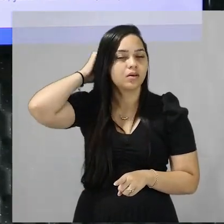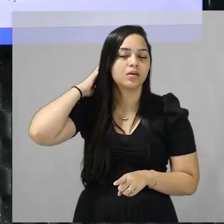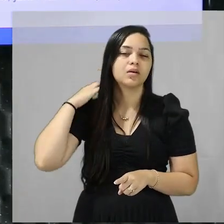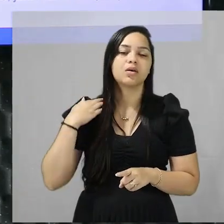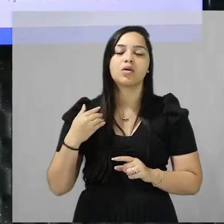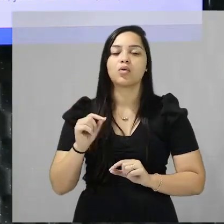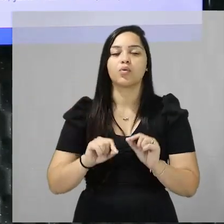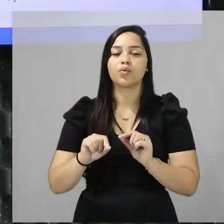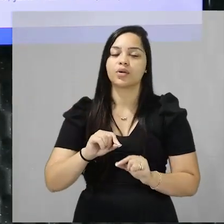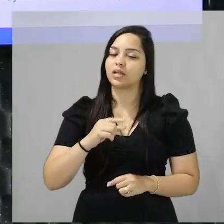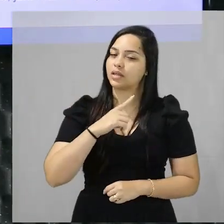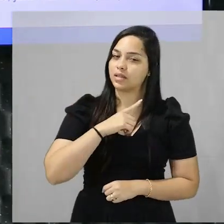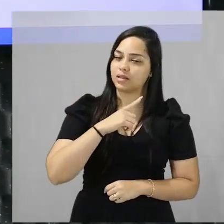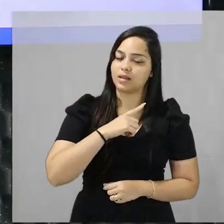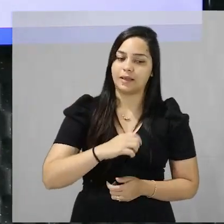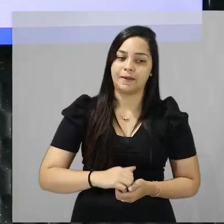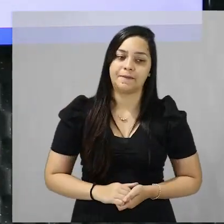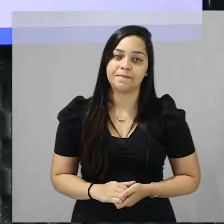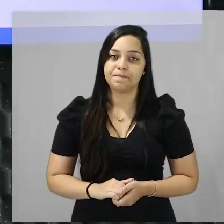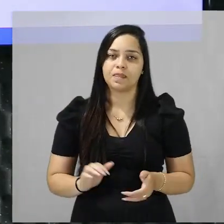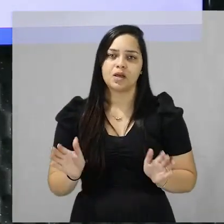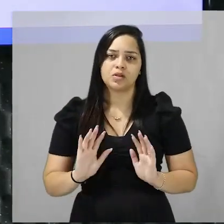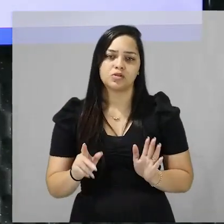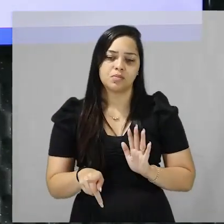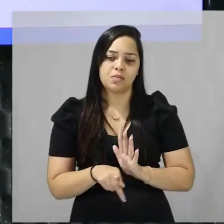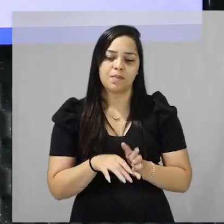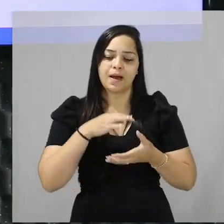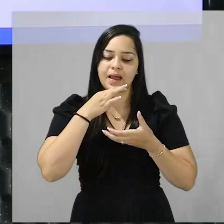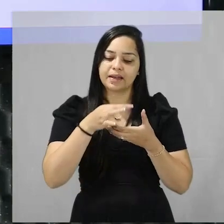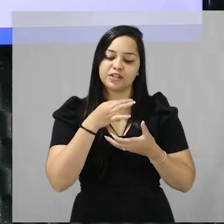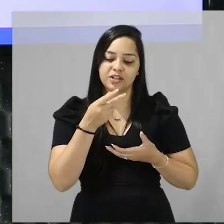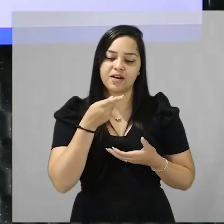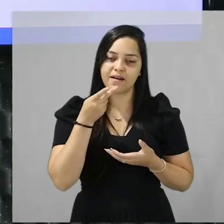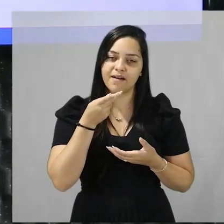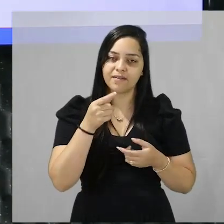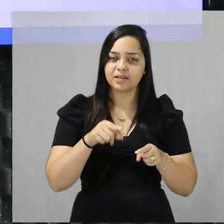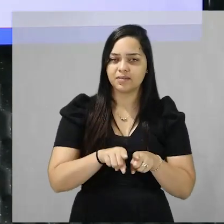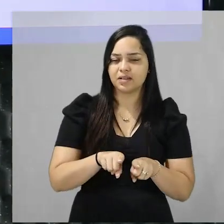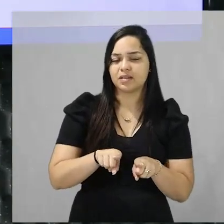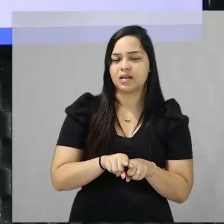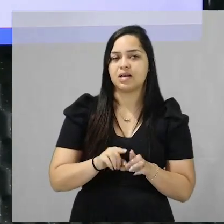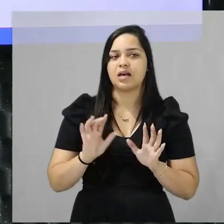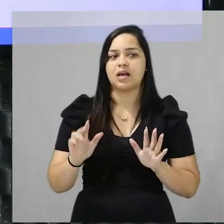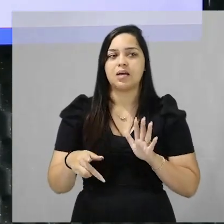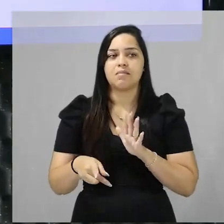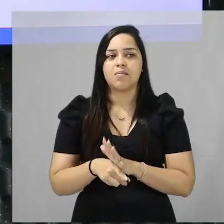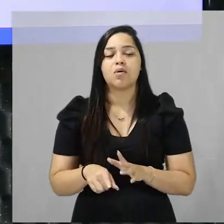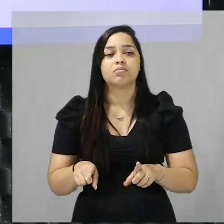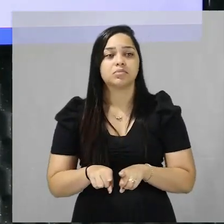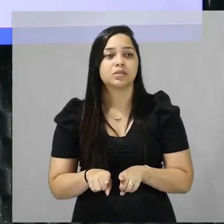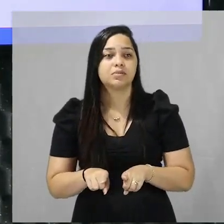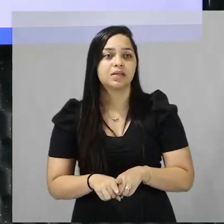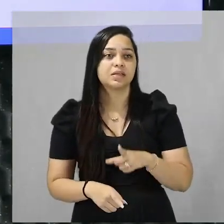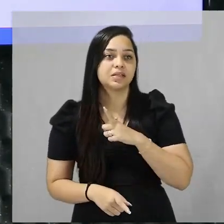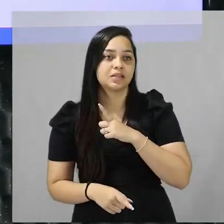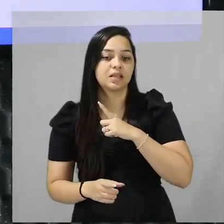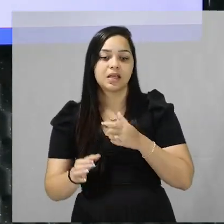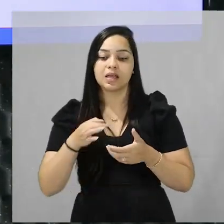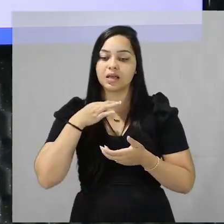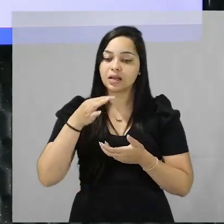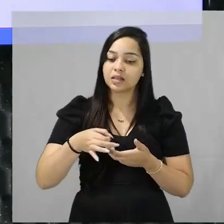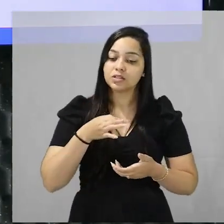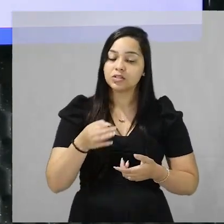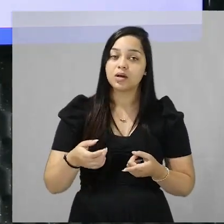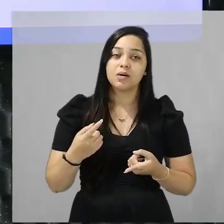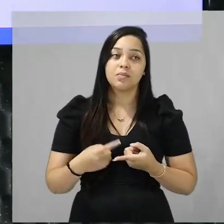destina, tá? E não a crítica que nós temos a fazer, obviamente, Essa questão ela tem uma séria crítica em relação a